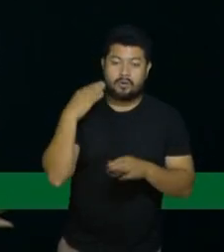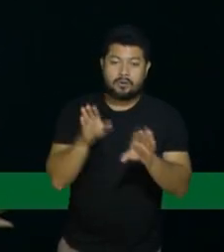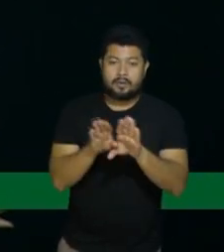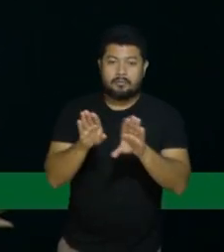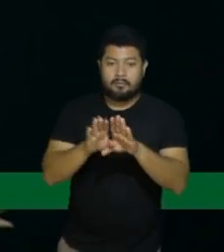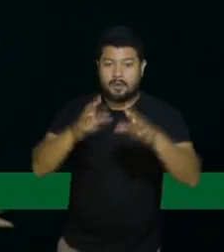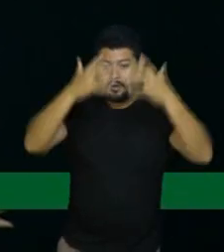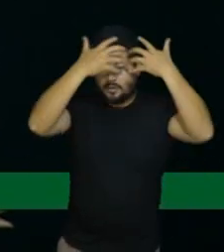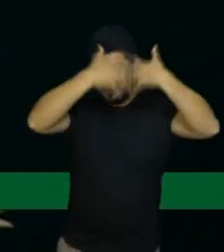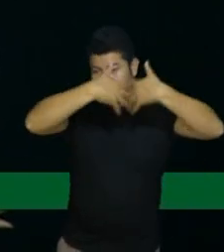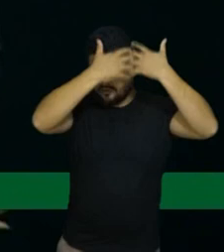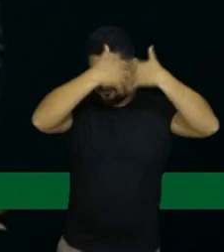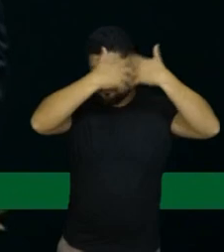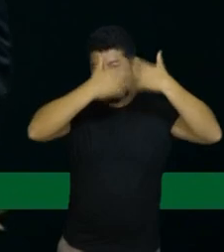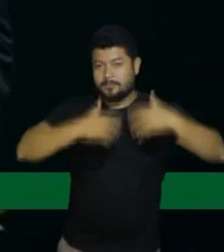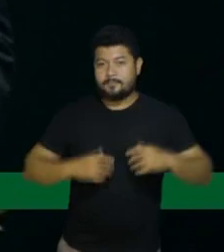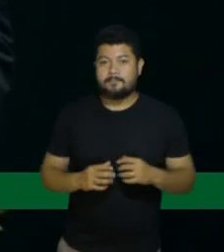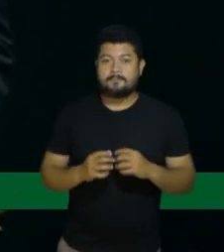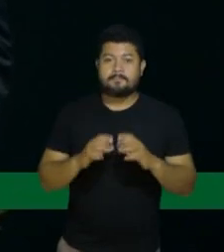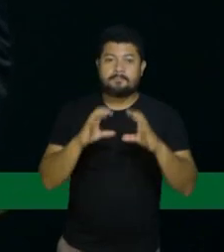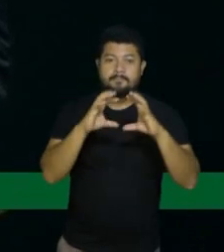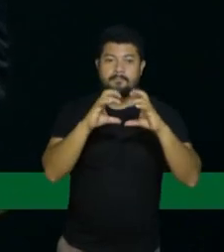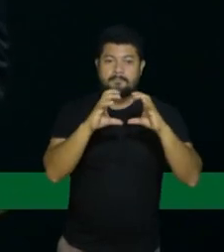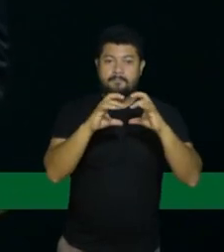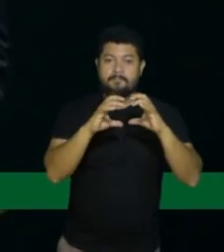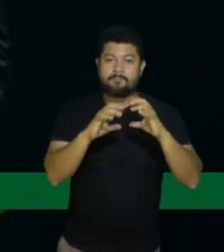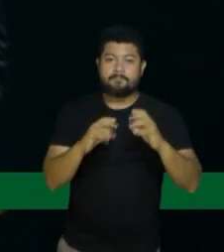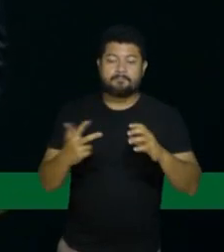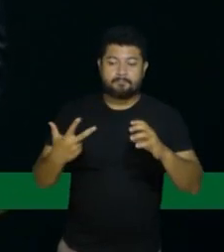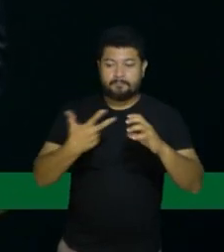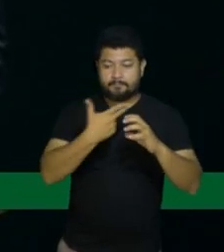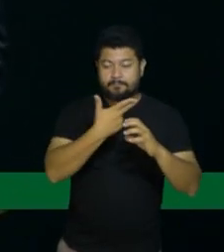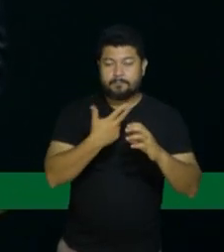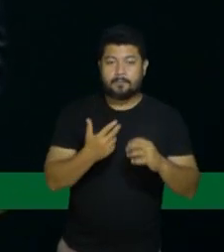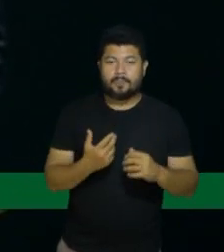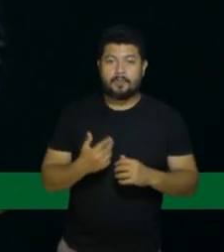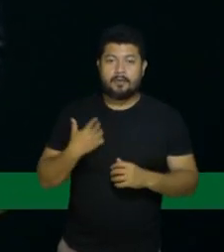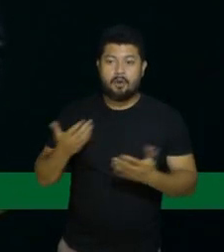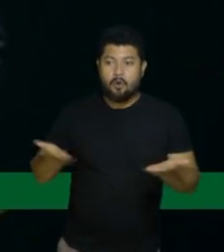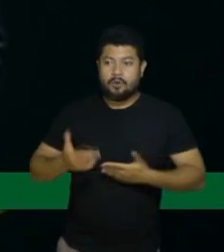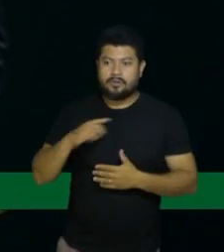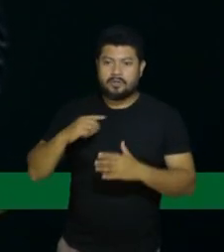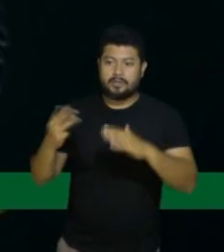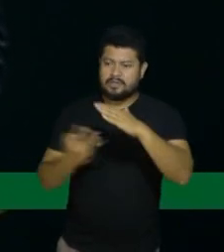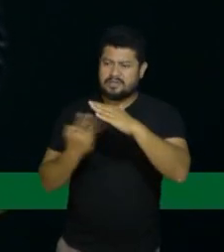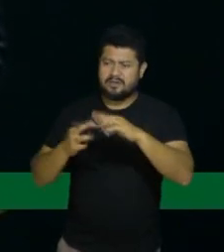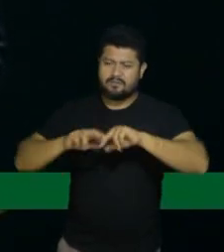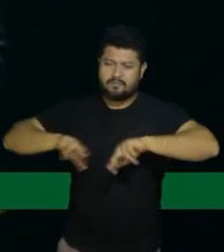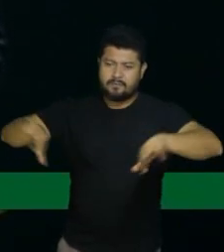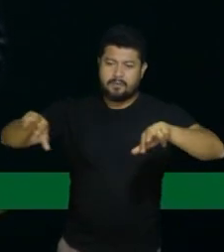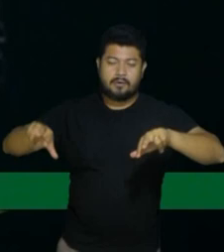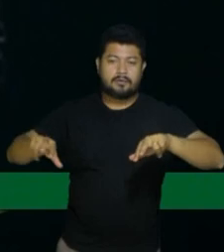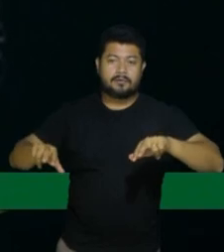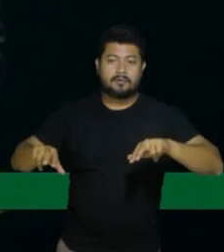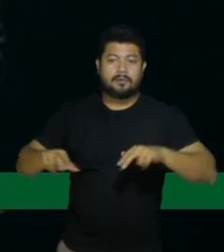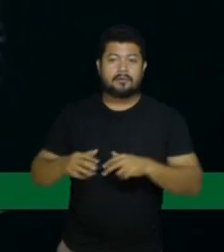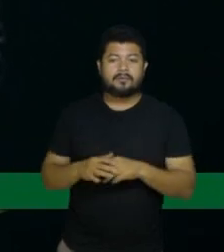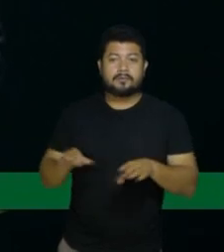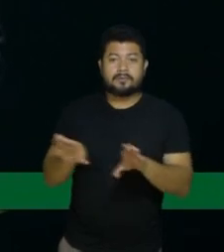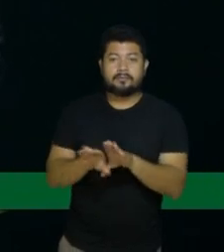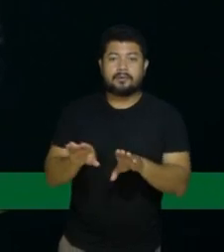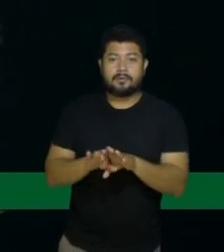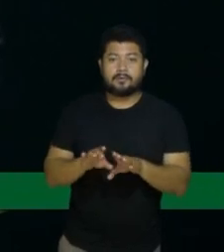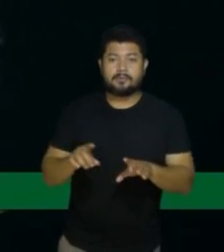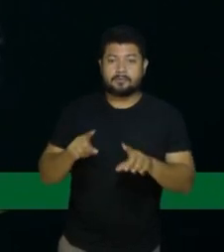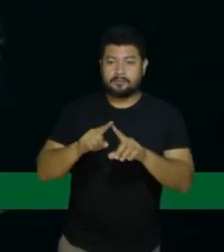neurocirurgia atualmente contamos com dezenas de profissionais terceirizados 10000 colaboradores em torno de